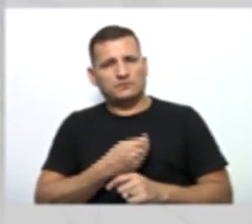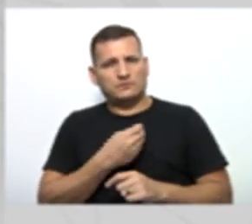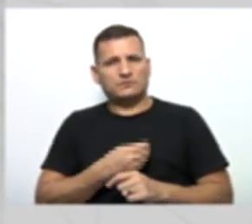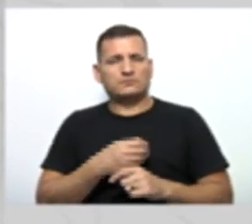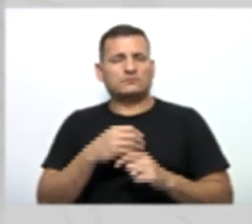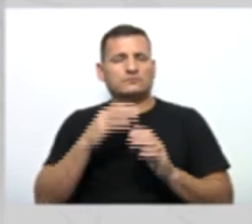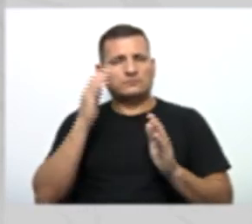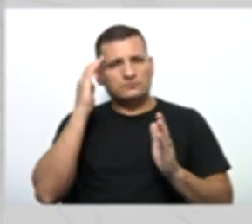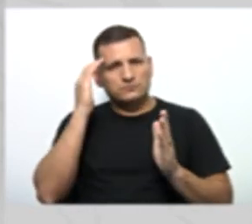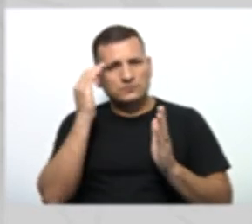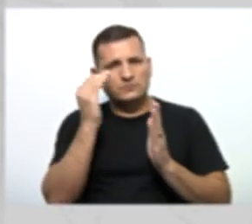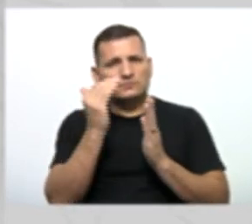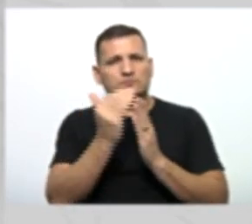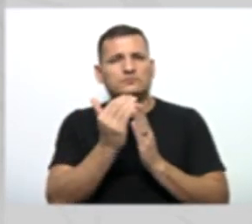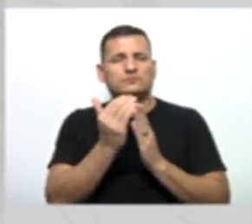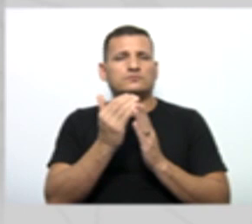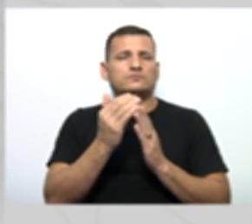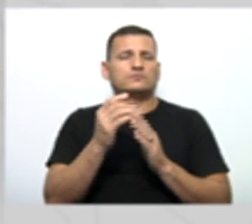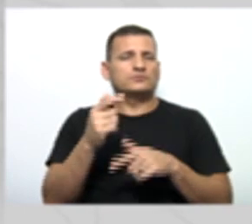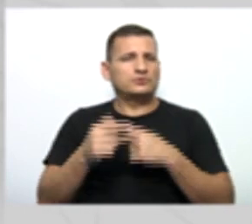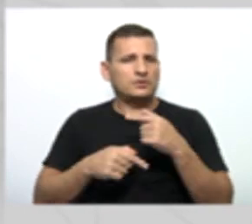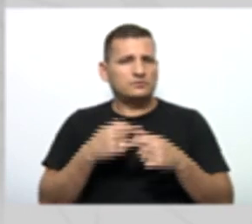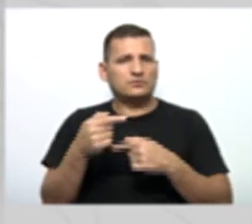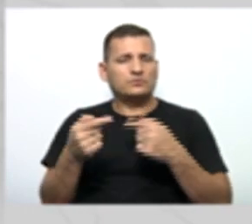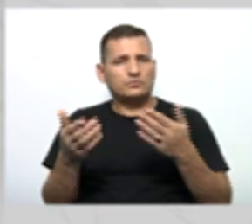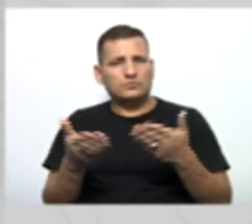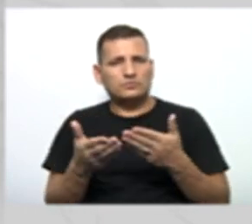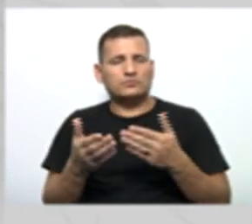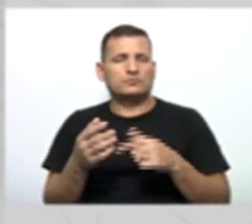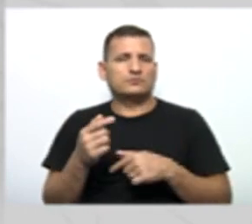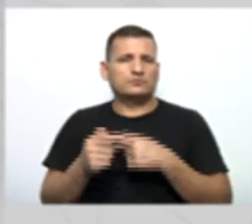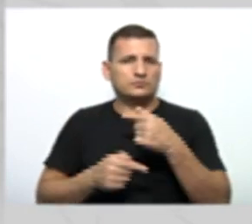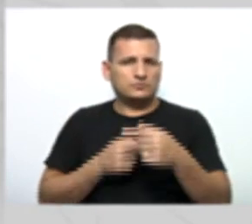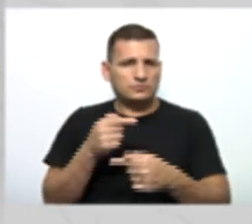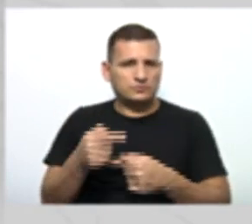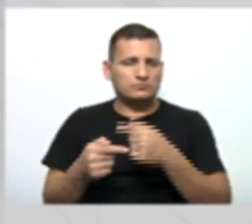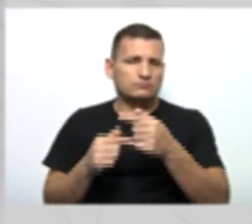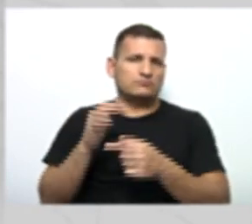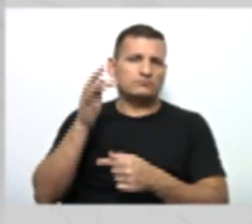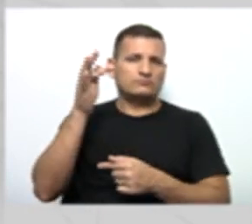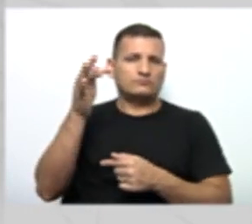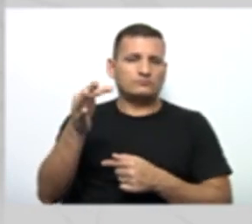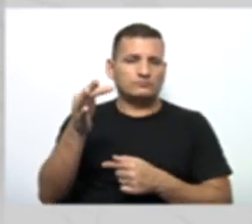presentes e futuras. Então, a legislação ambiental,